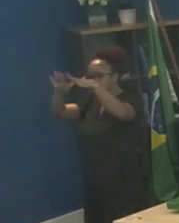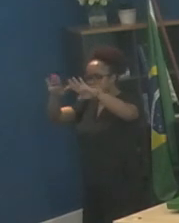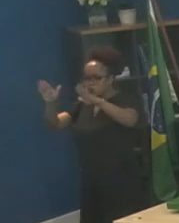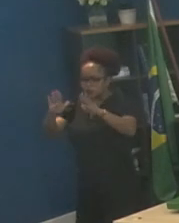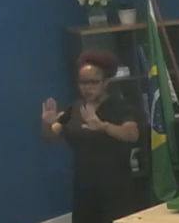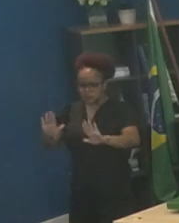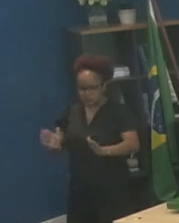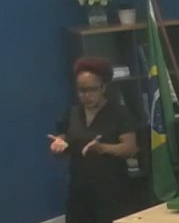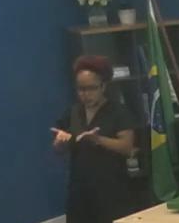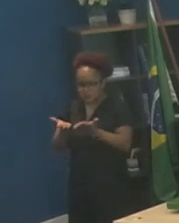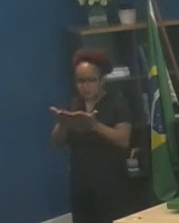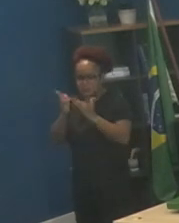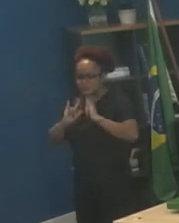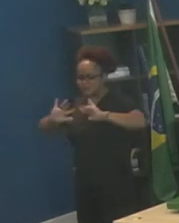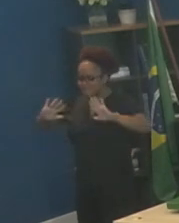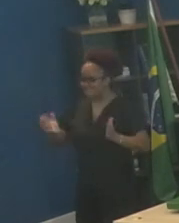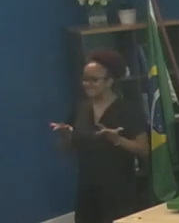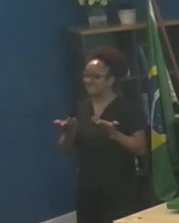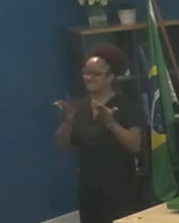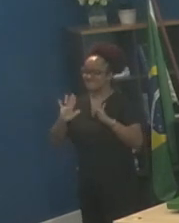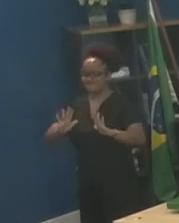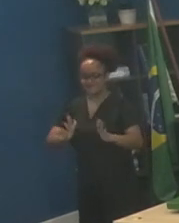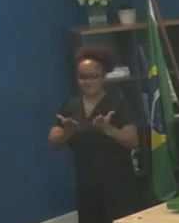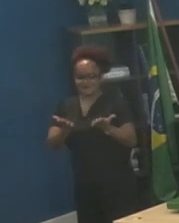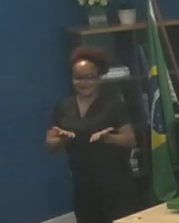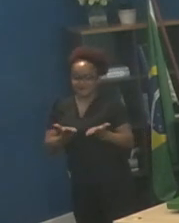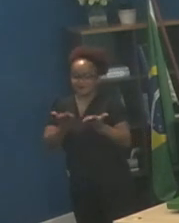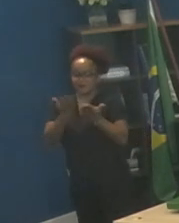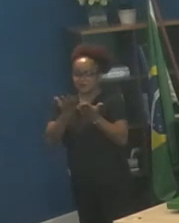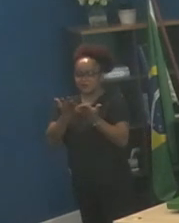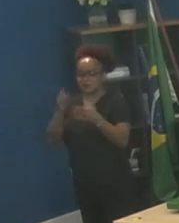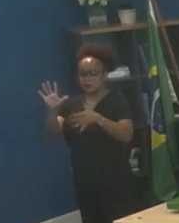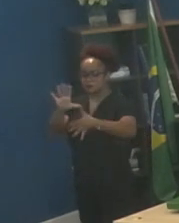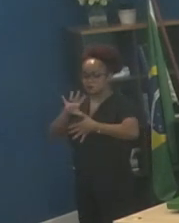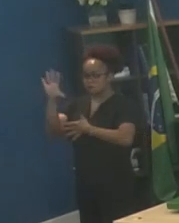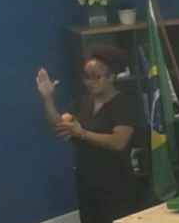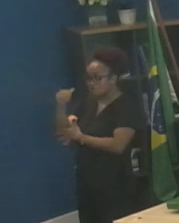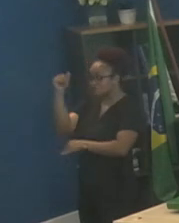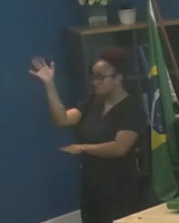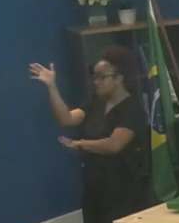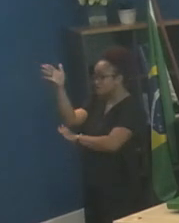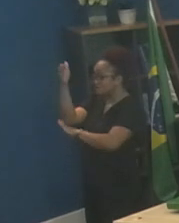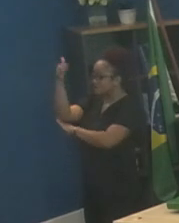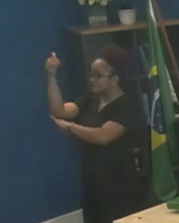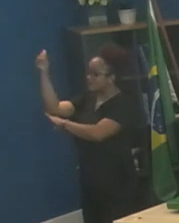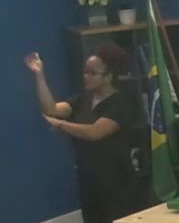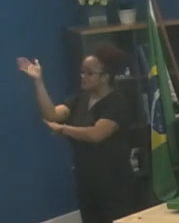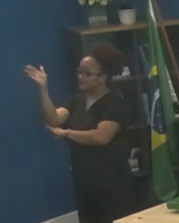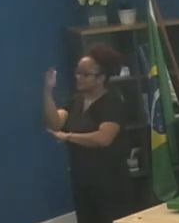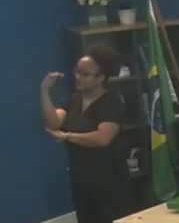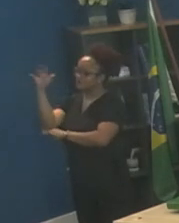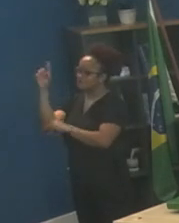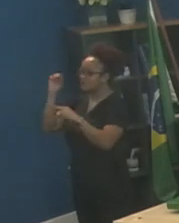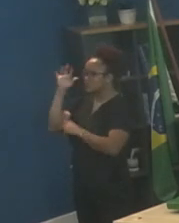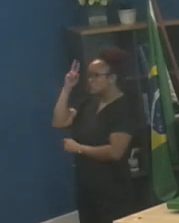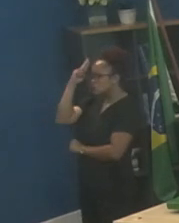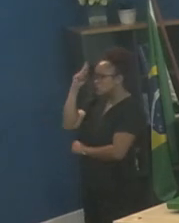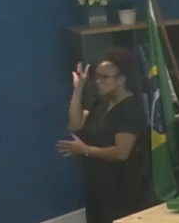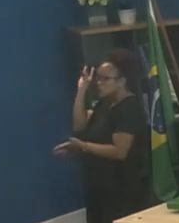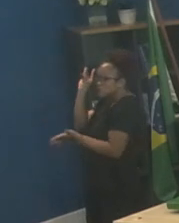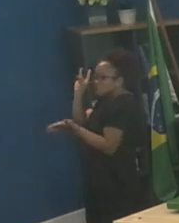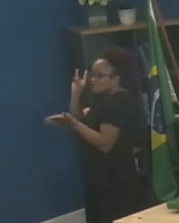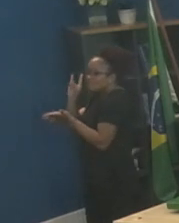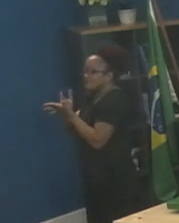amada, idolatrada, salve, salve. Brasil, um sonho intenso,